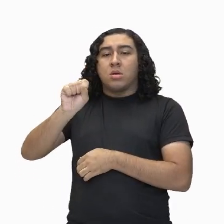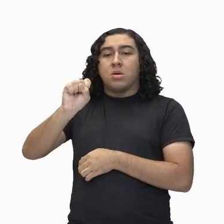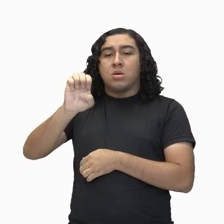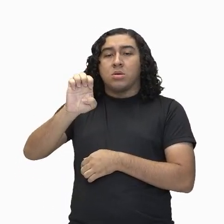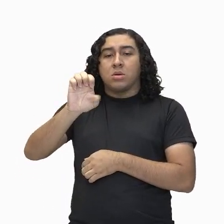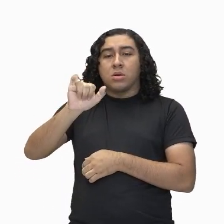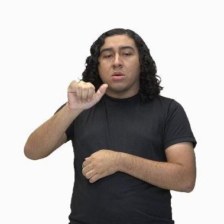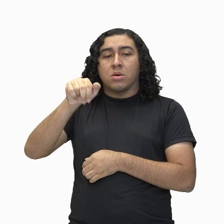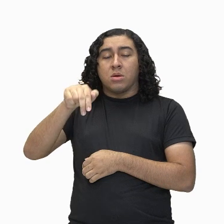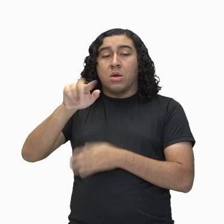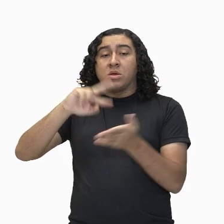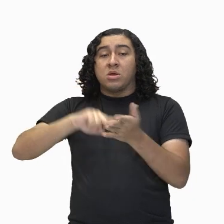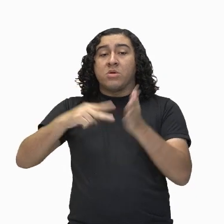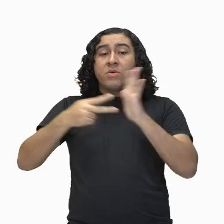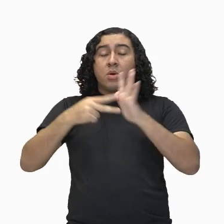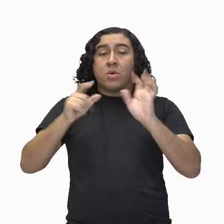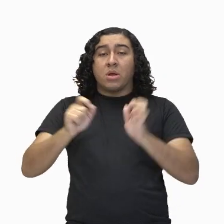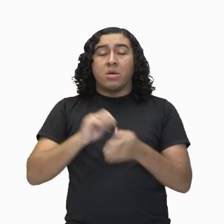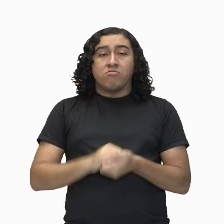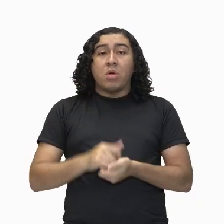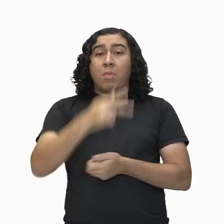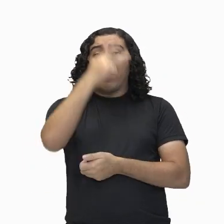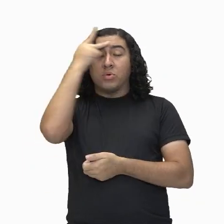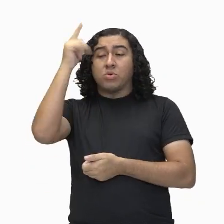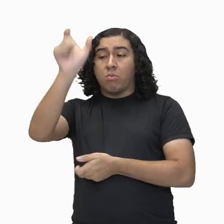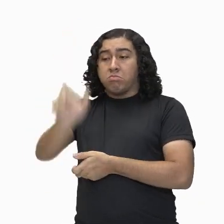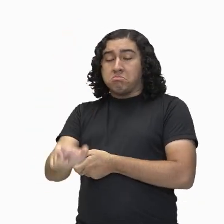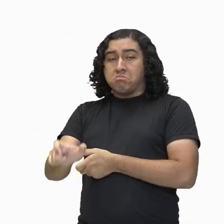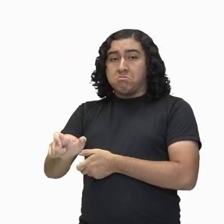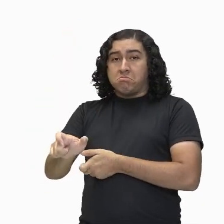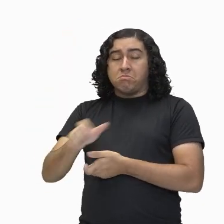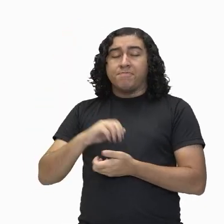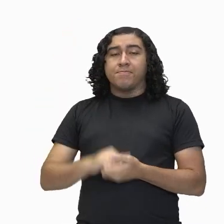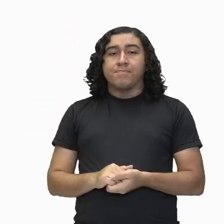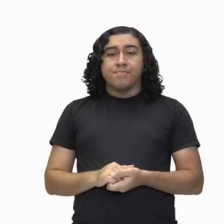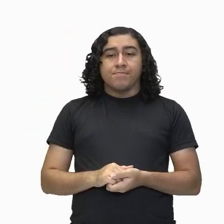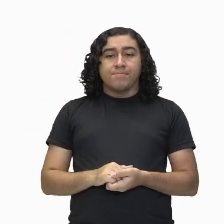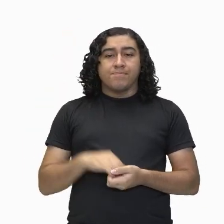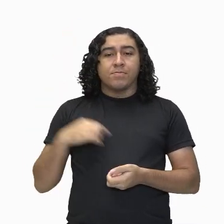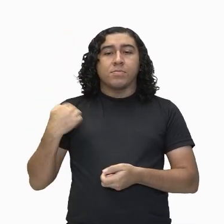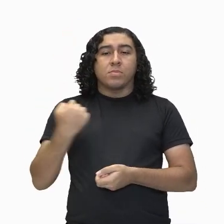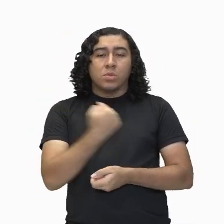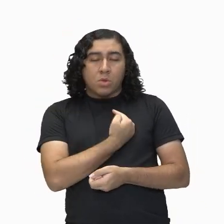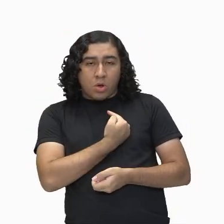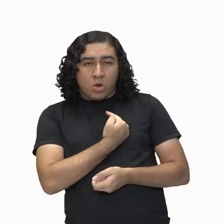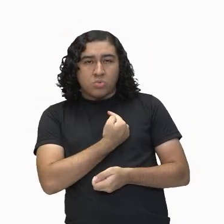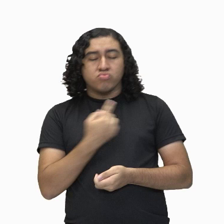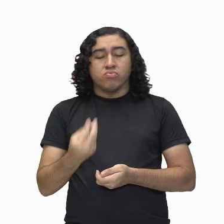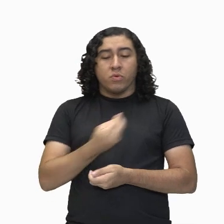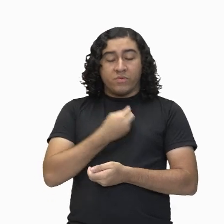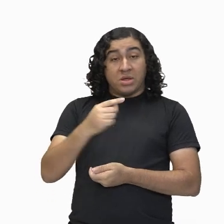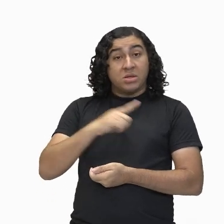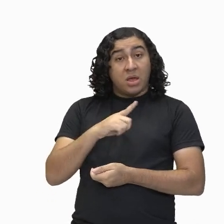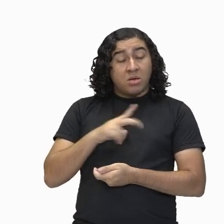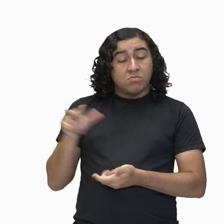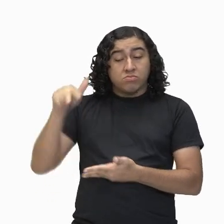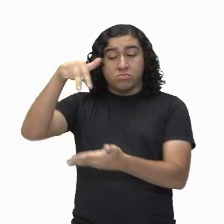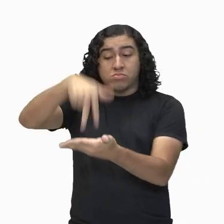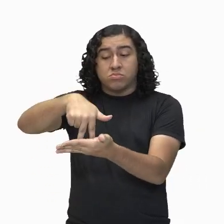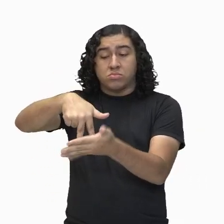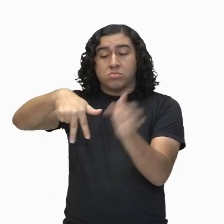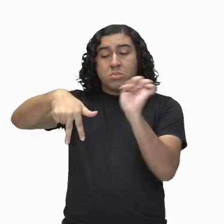do alemão? Significa o ser aí, ou seja, nós estamos aí, eu estou aí, né? Eu